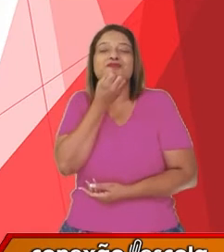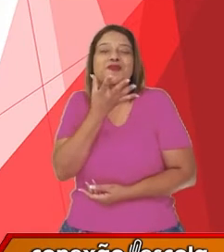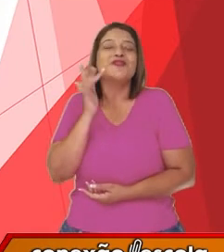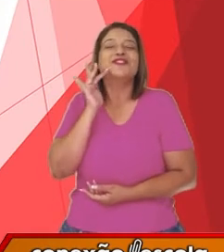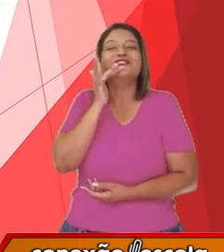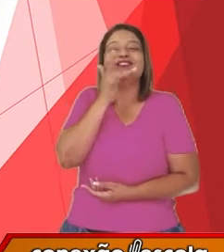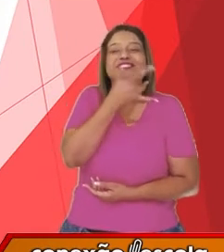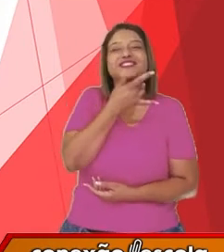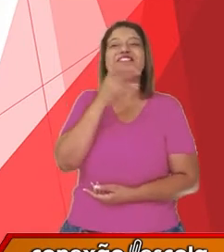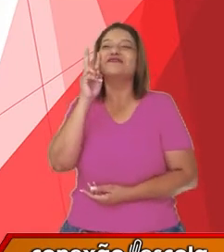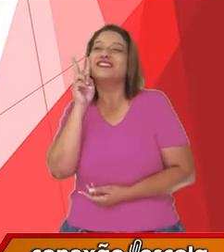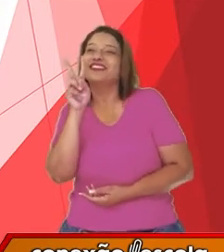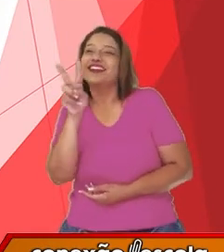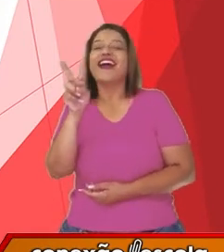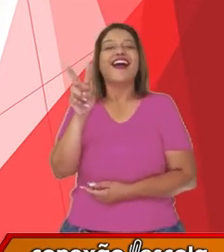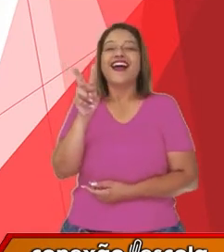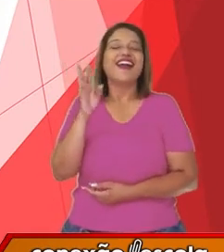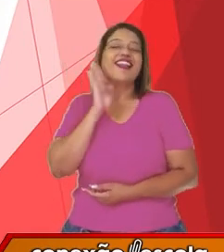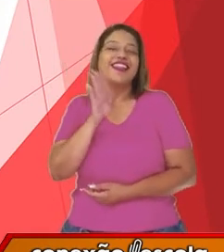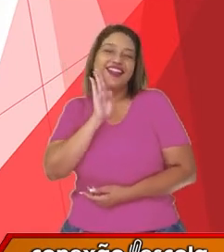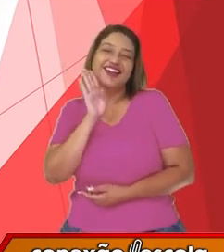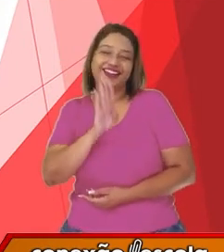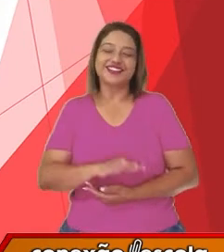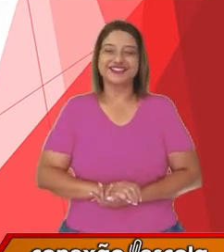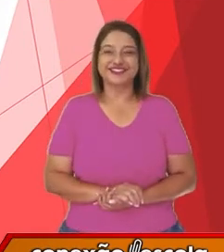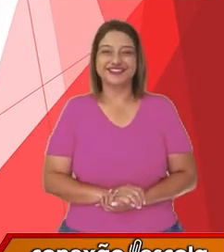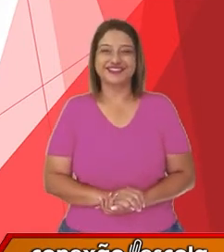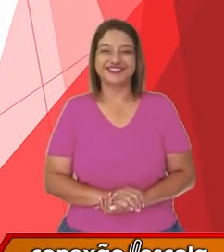divertido de ler e de ouvir.